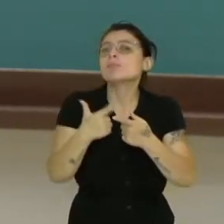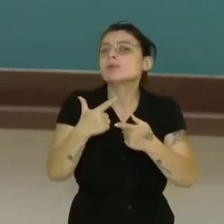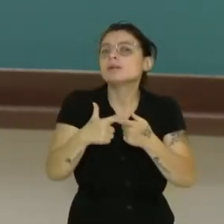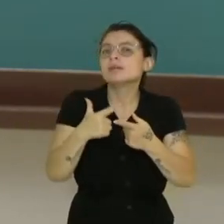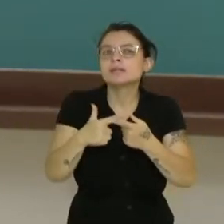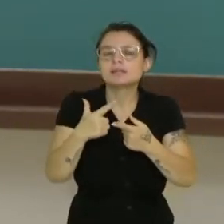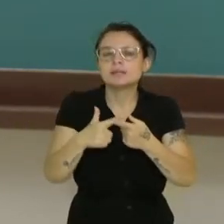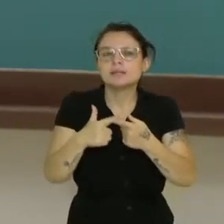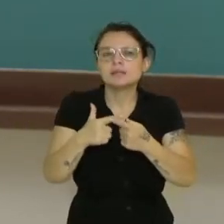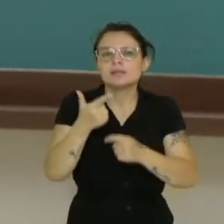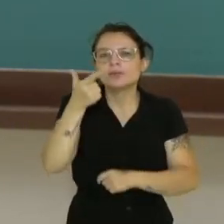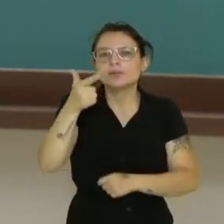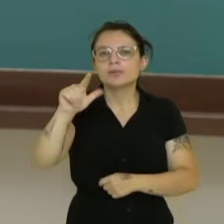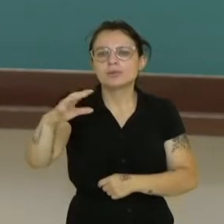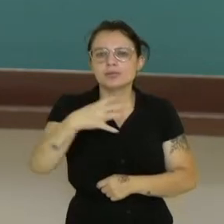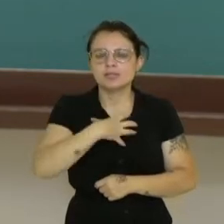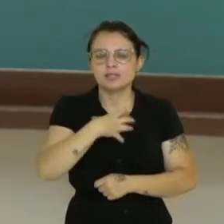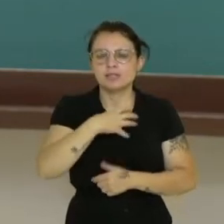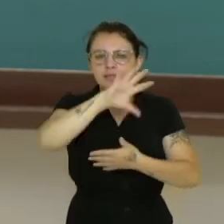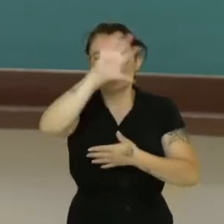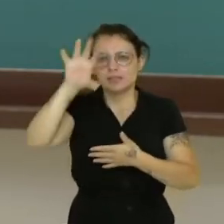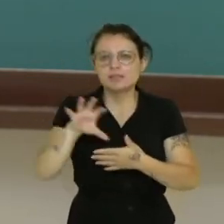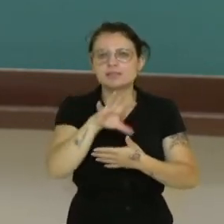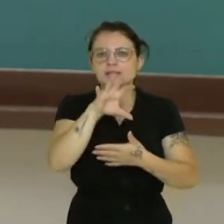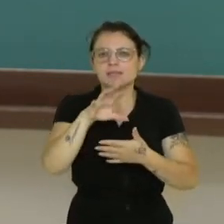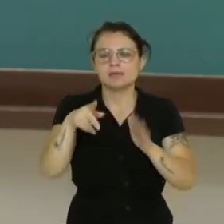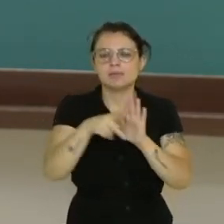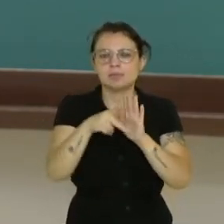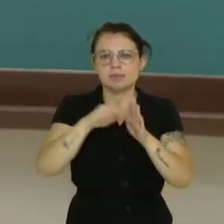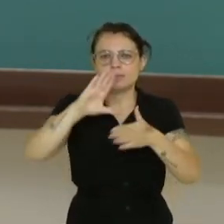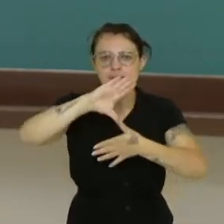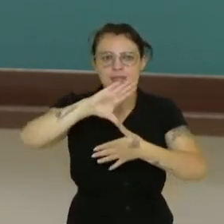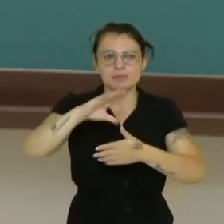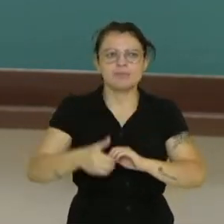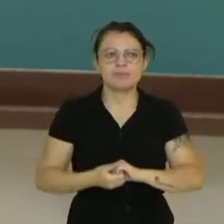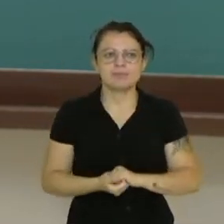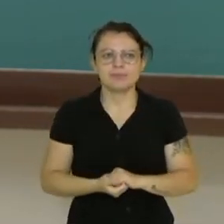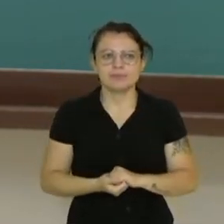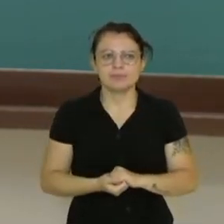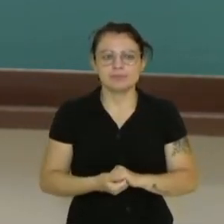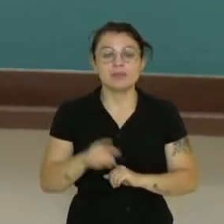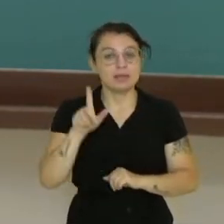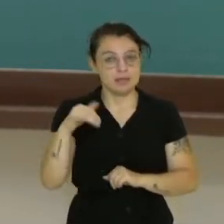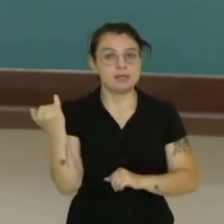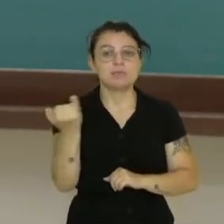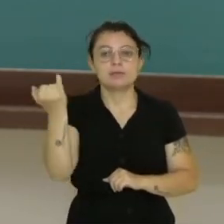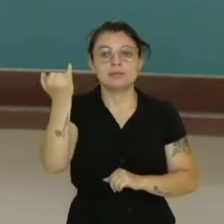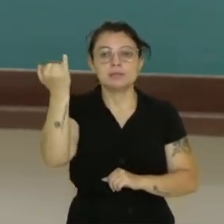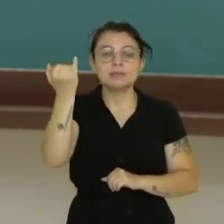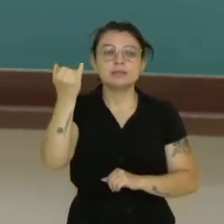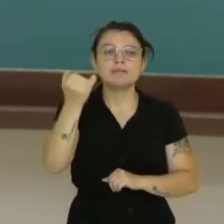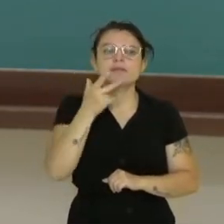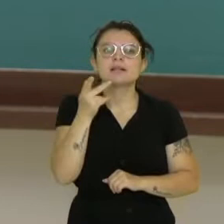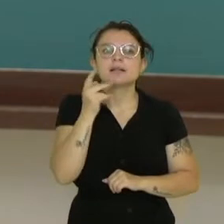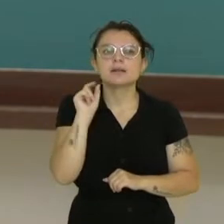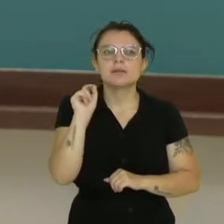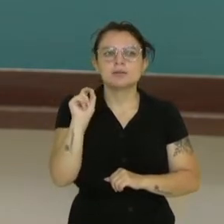da outra forma de regionalizar as Américas, né? É importante lembrar que